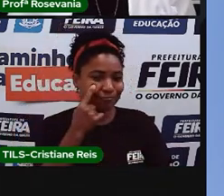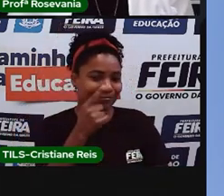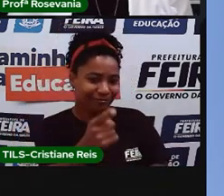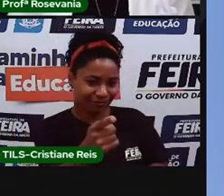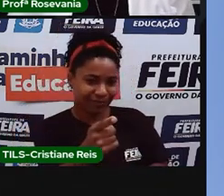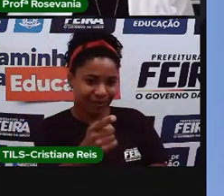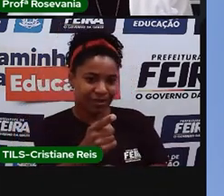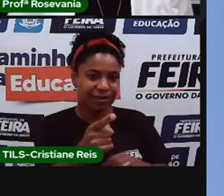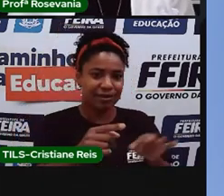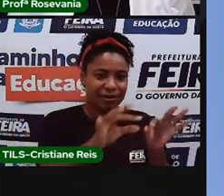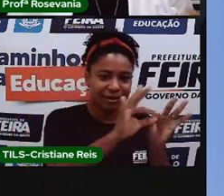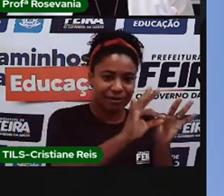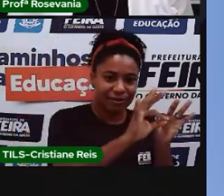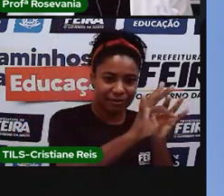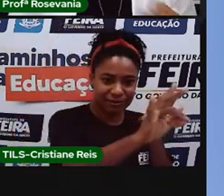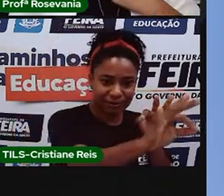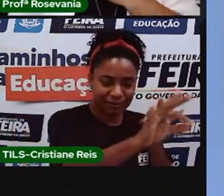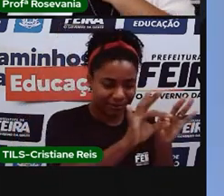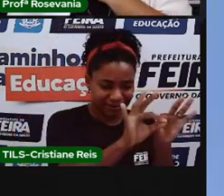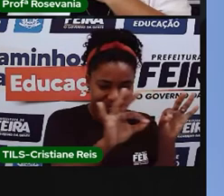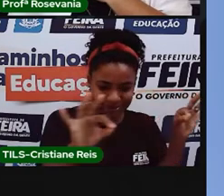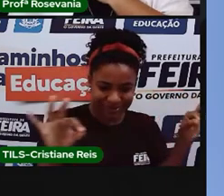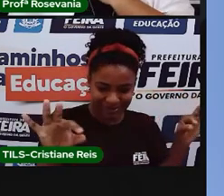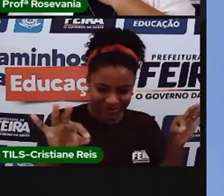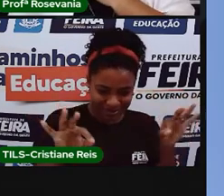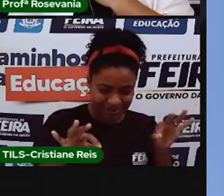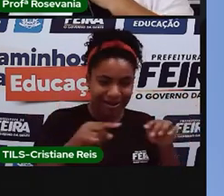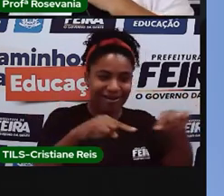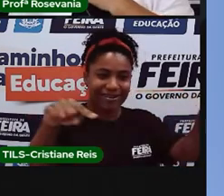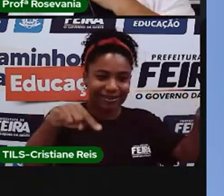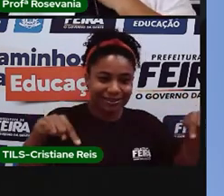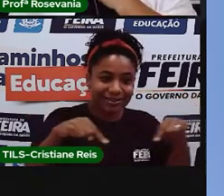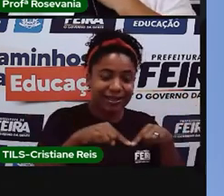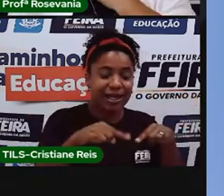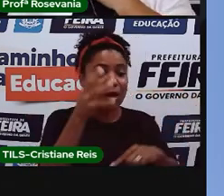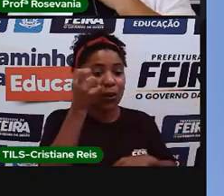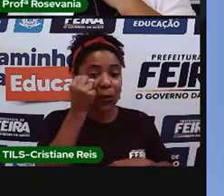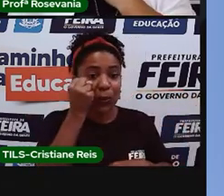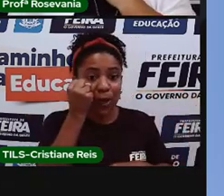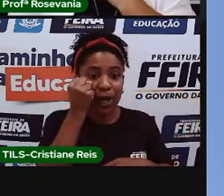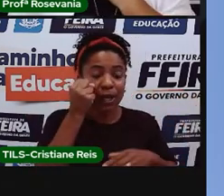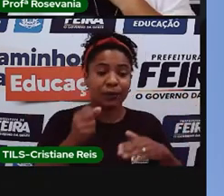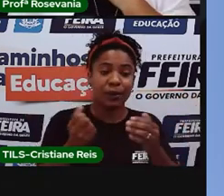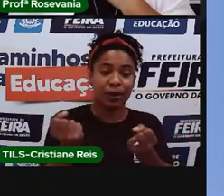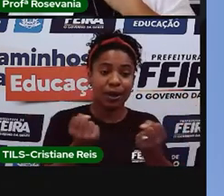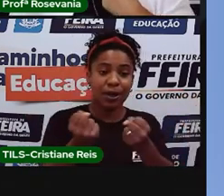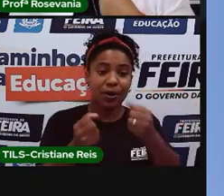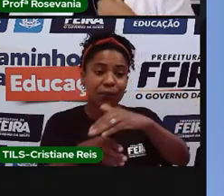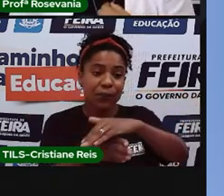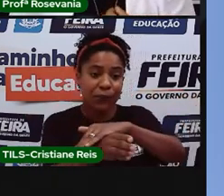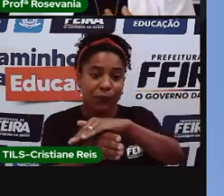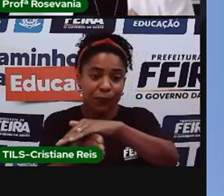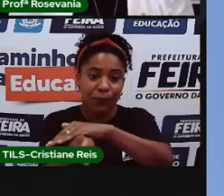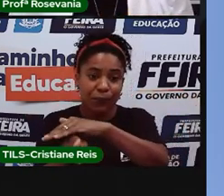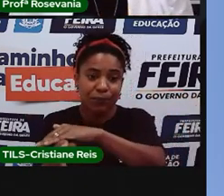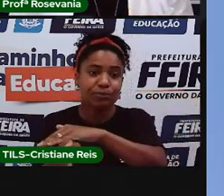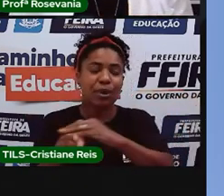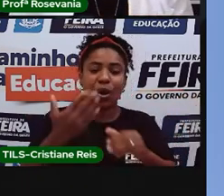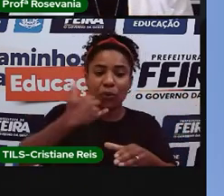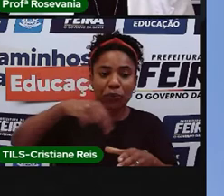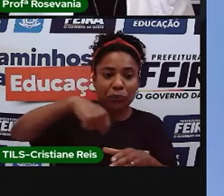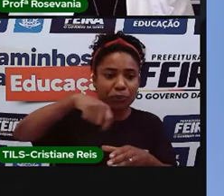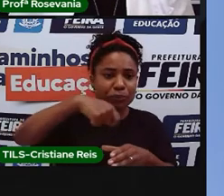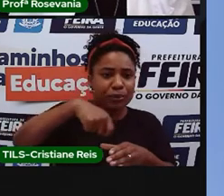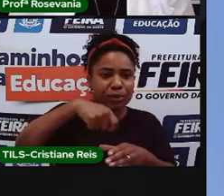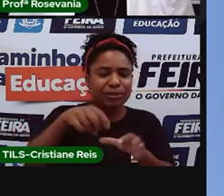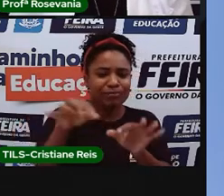né? Dá para ver onde é a sala, onde é o quarto, o local da garagem, a cozinha. Então, tá todo esquematizadinho aí, né, no tamanho.